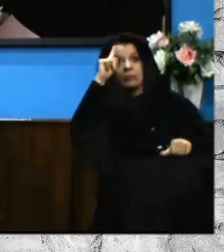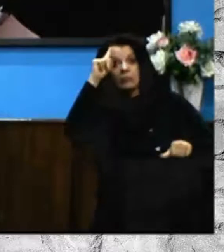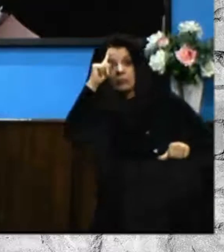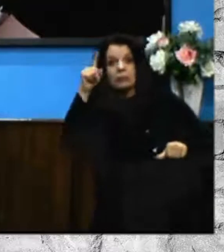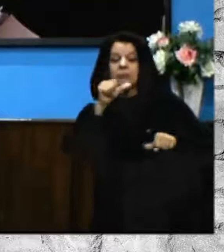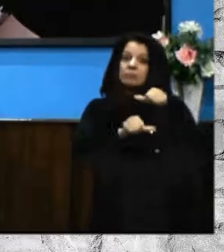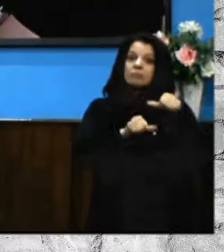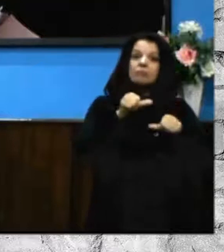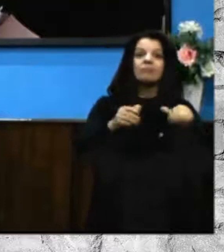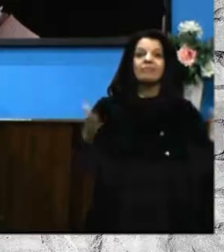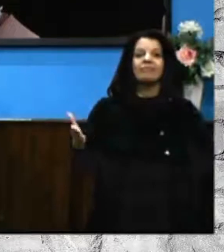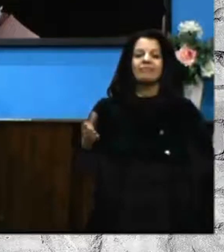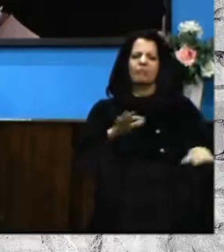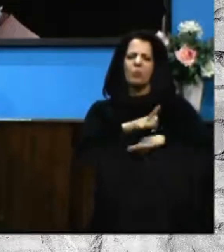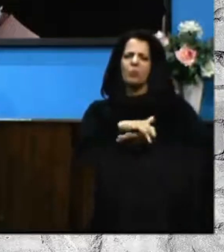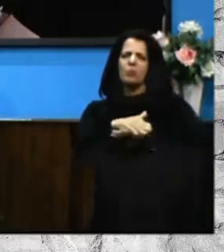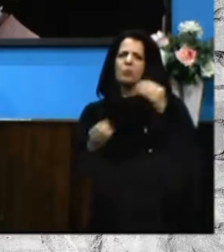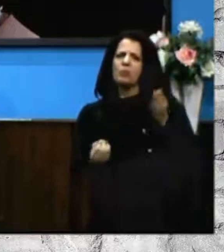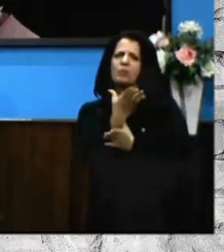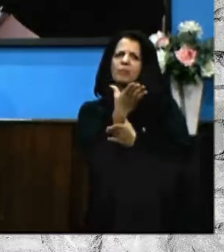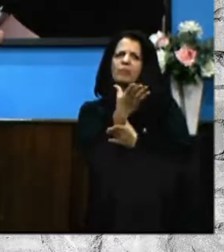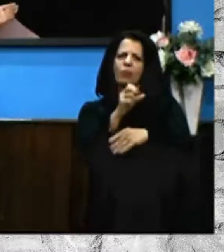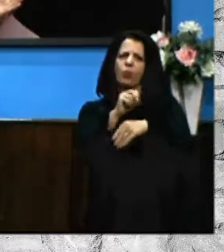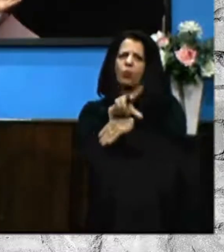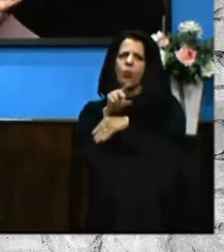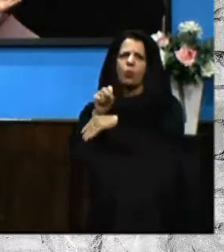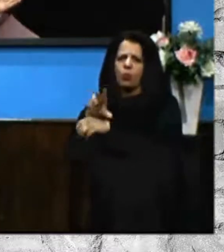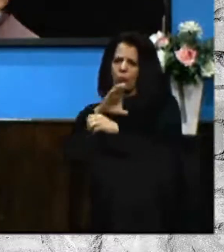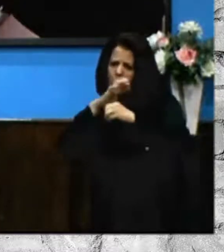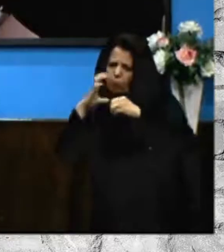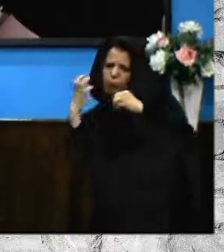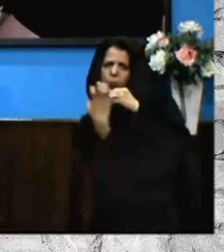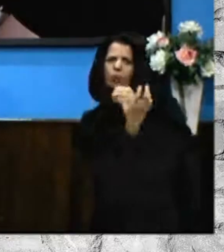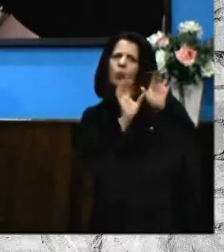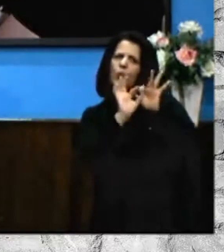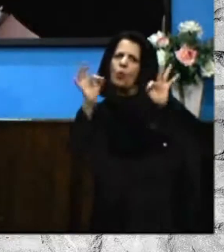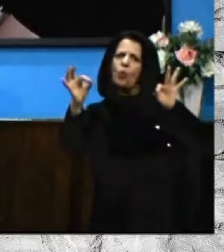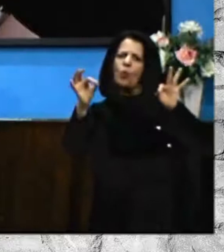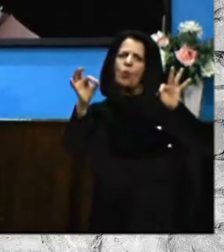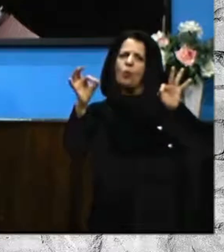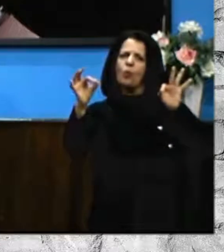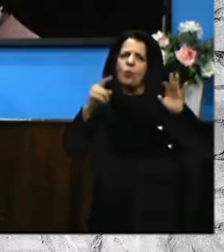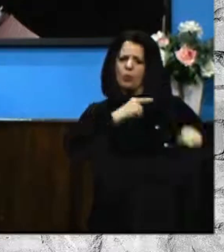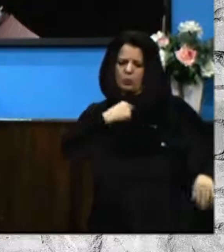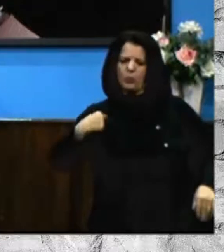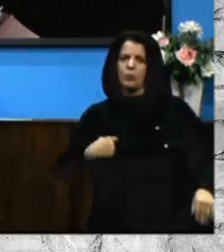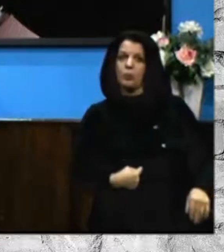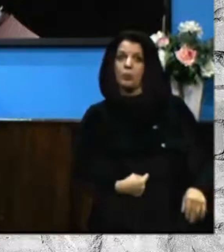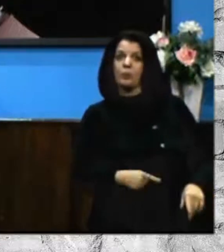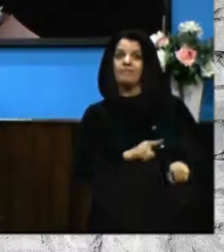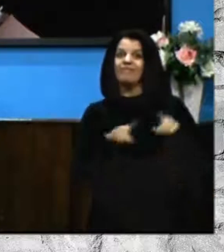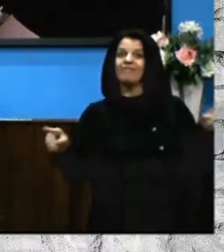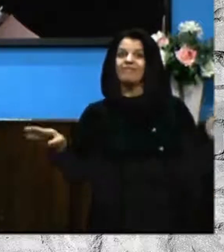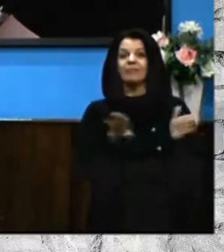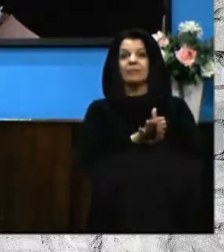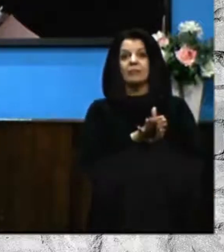mudou. A doença surgiu distante, mas num instante chegou.